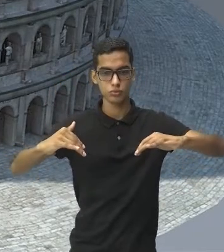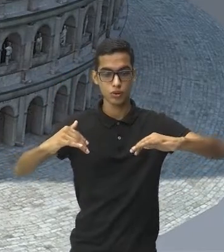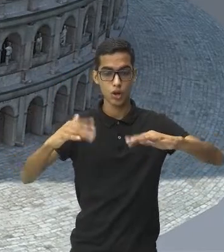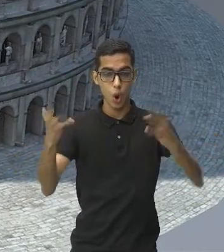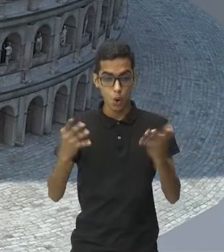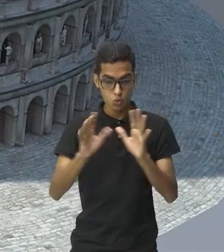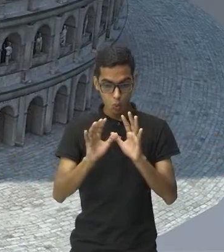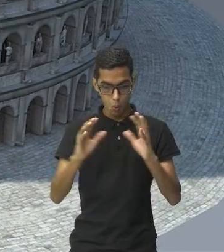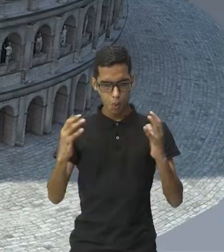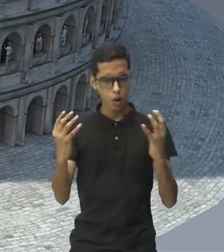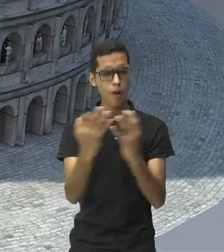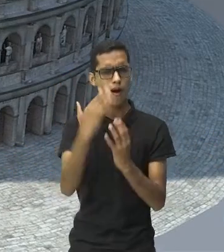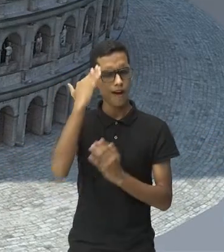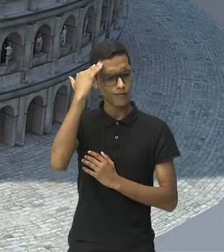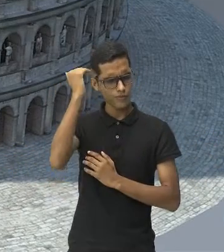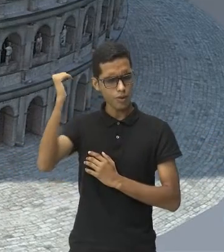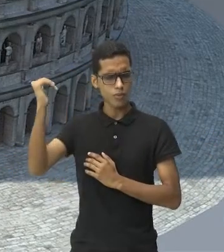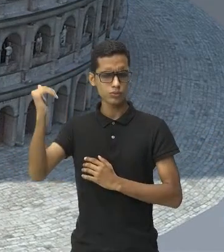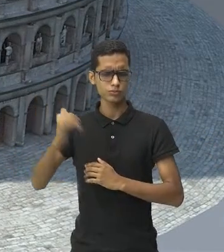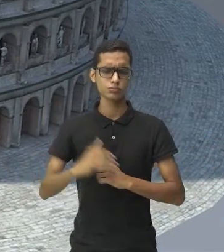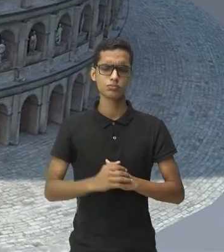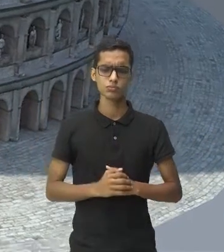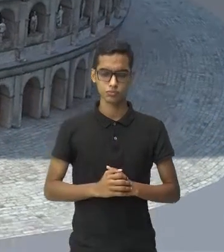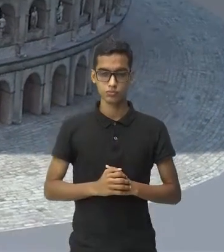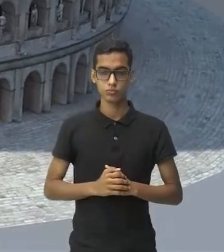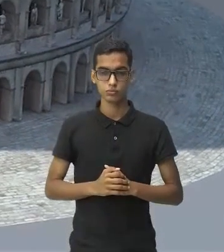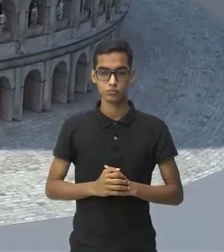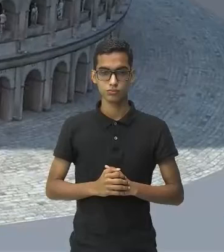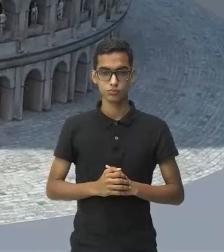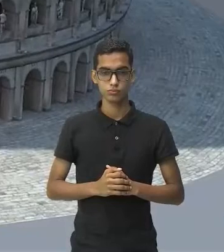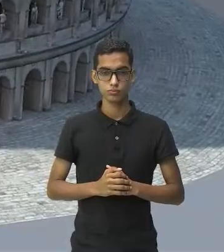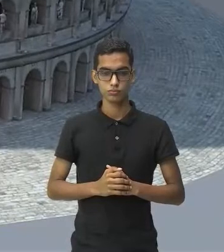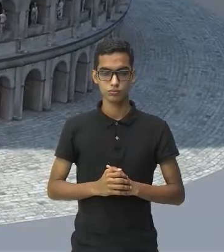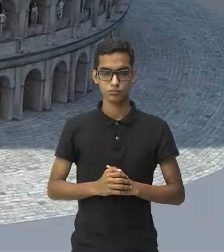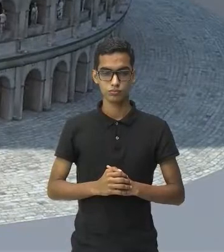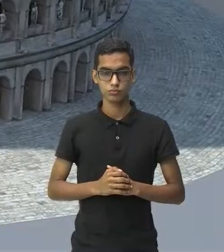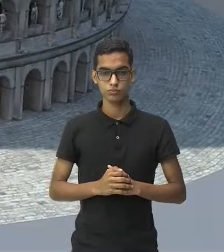hoje. Muito famoso. É